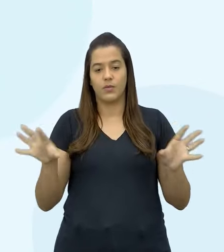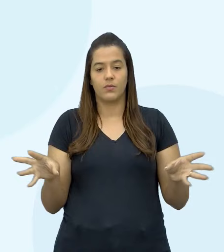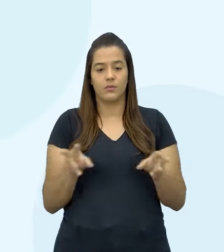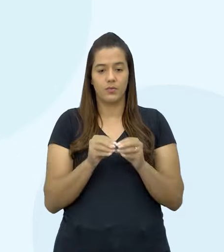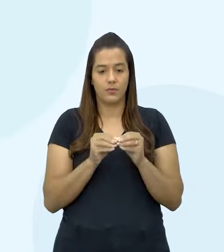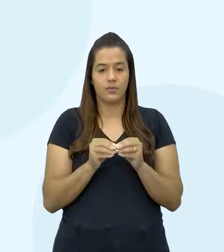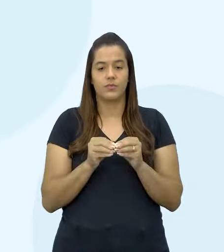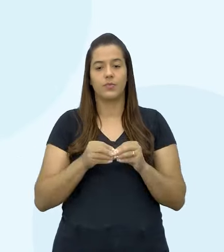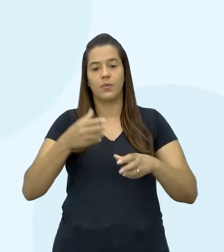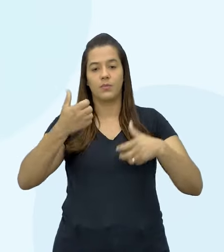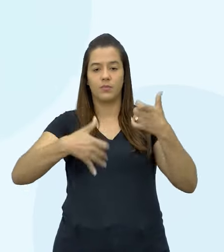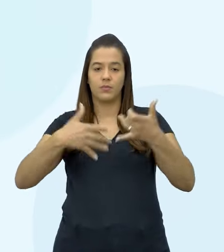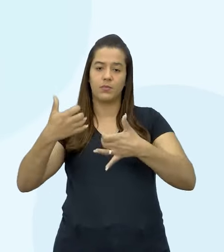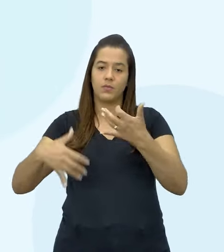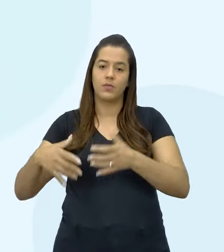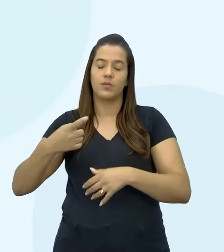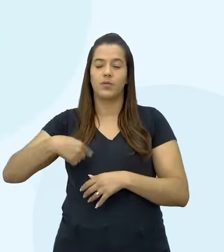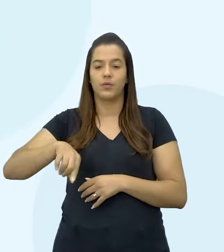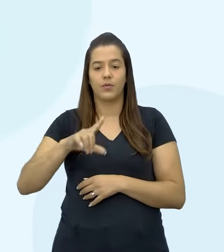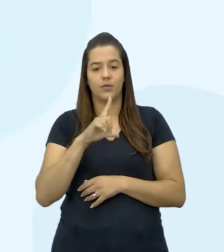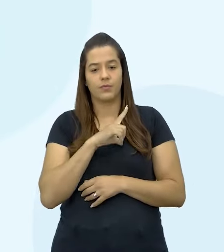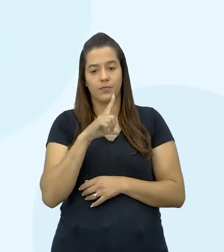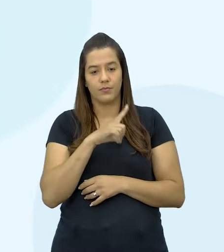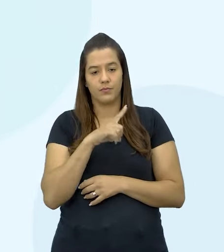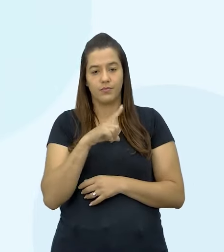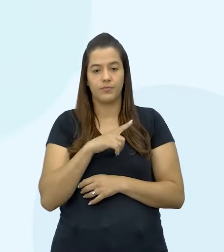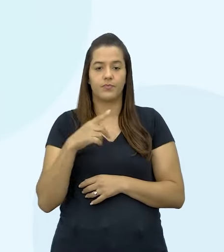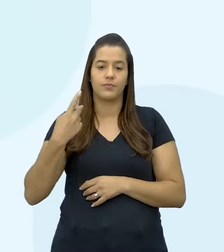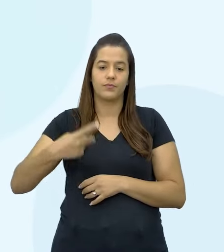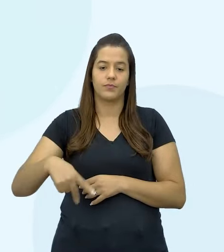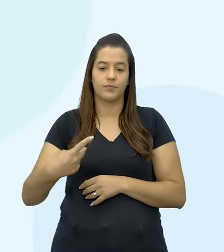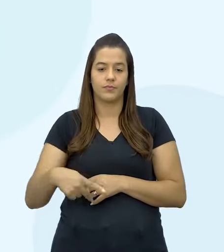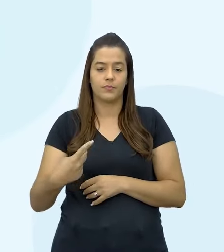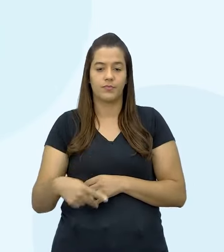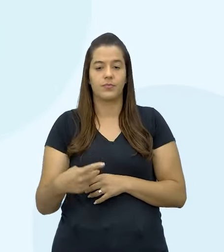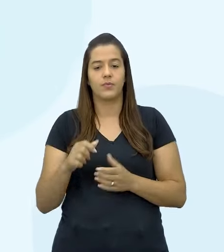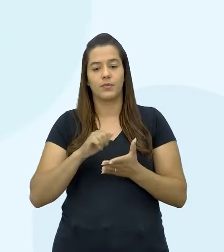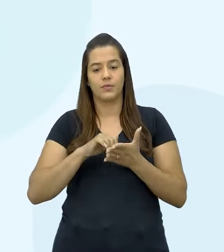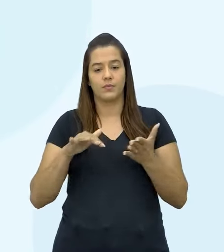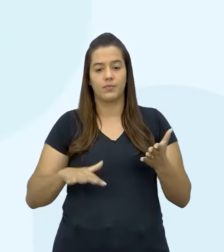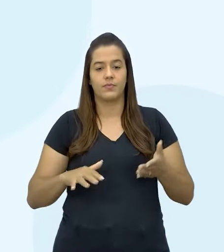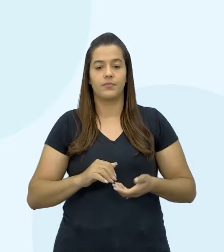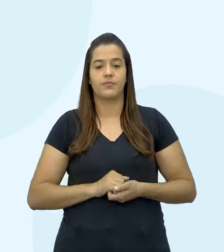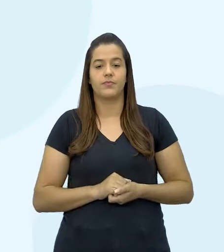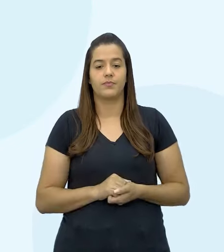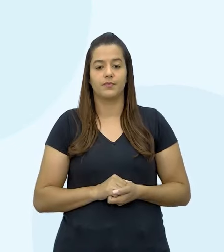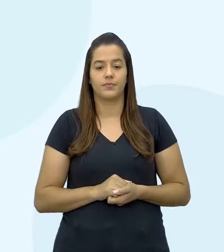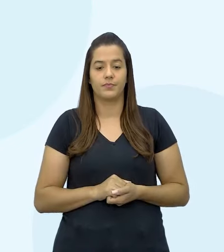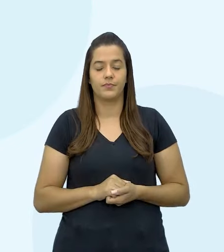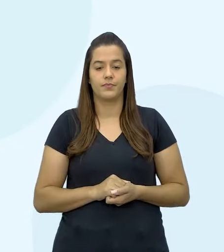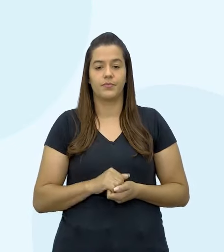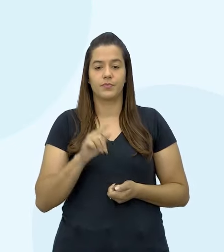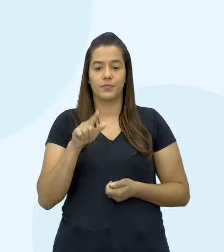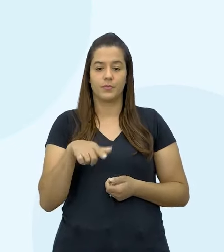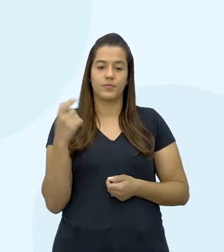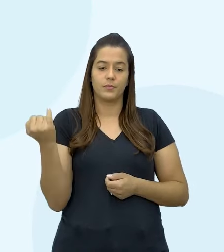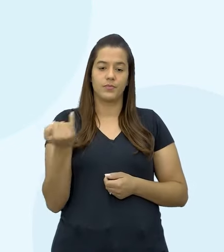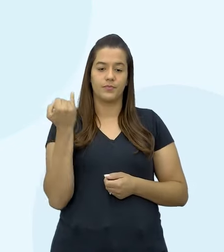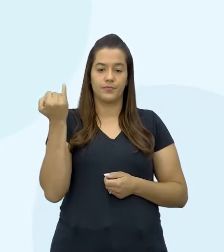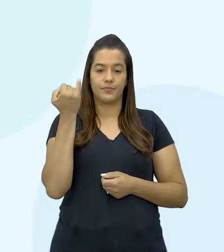das práticas, então, aí que a gente vai ter nessas atividades. Tá certo? Então é importante